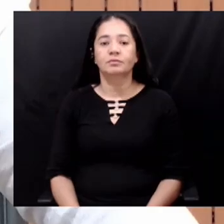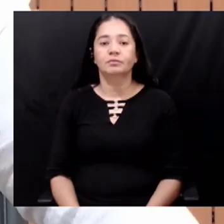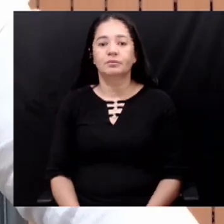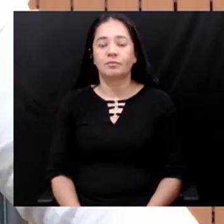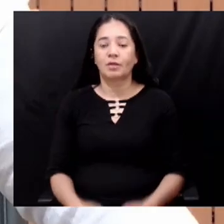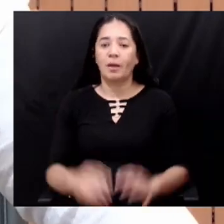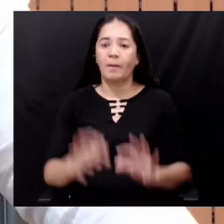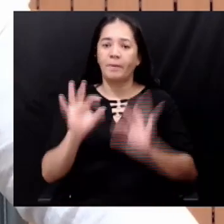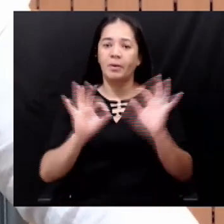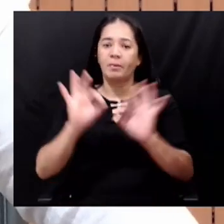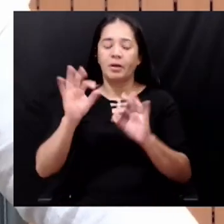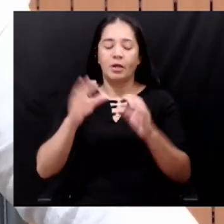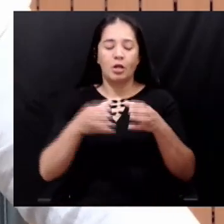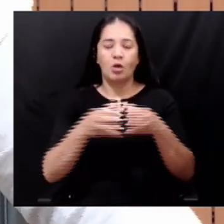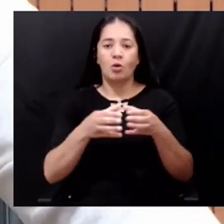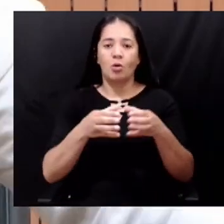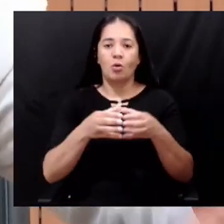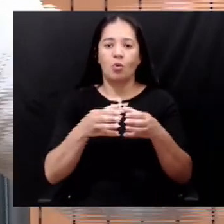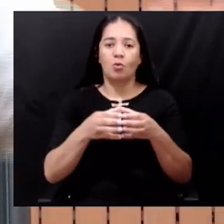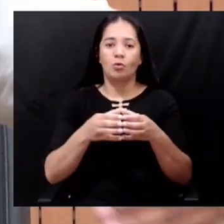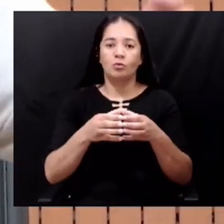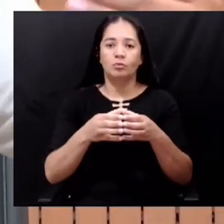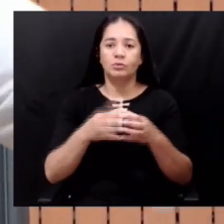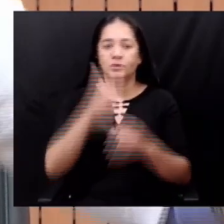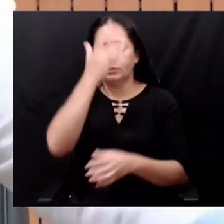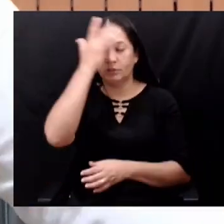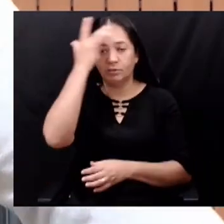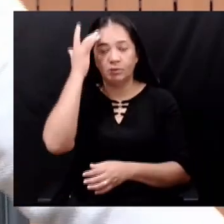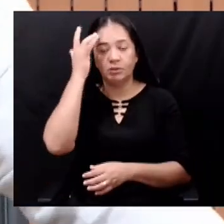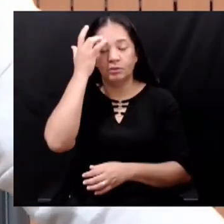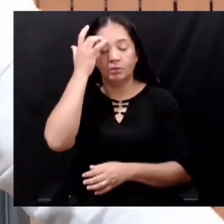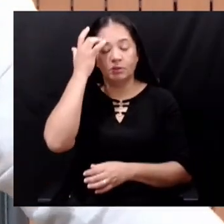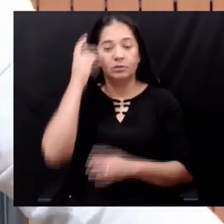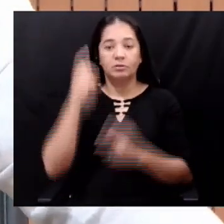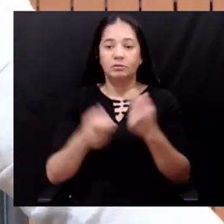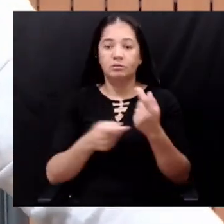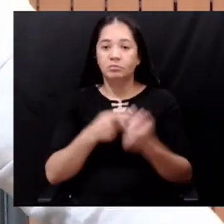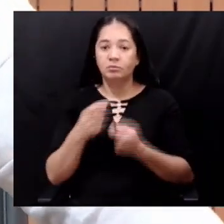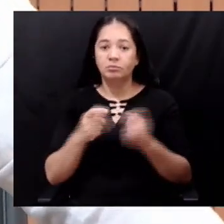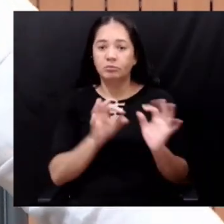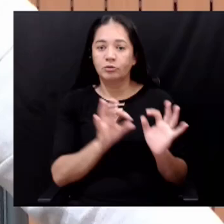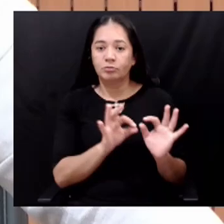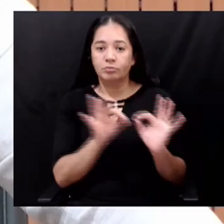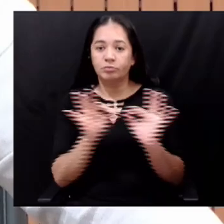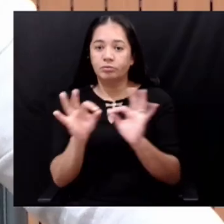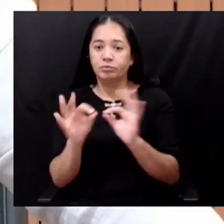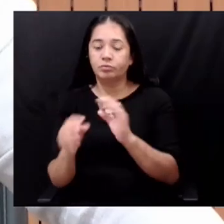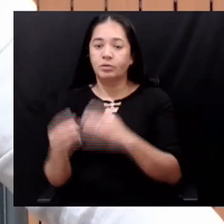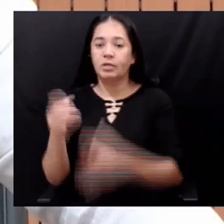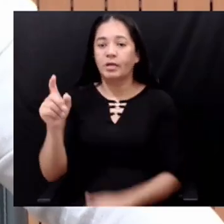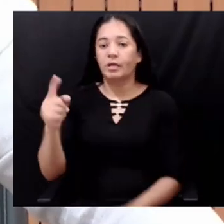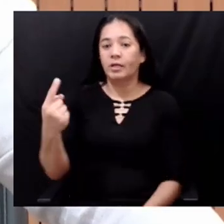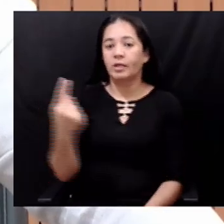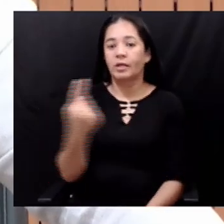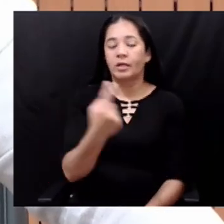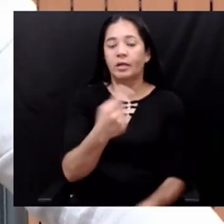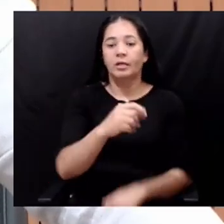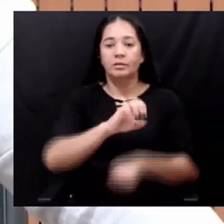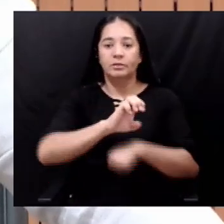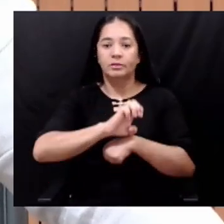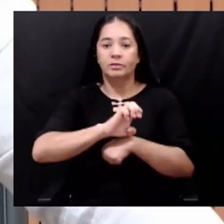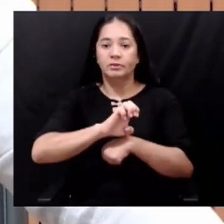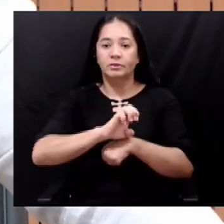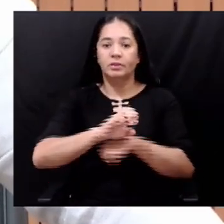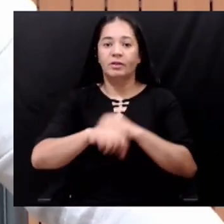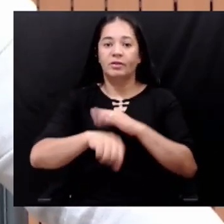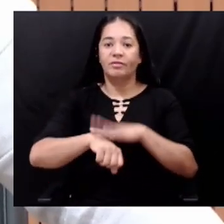de gestora do edital, que vai acompanhar nos estados e nas regiões, né, para fazer isso. A